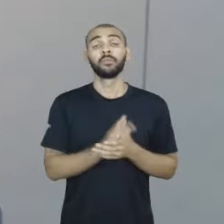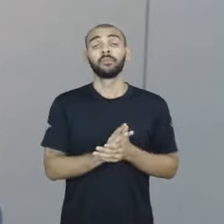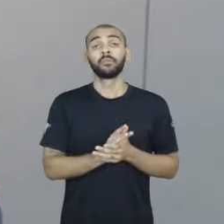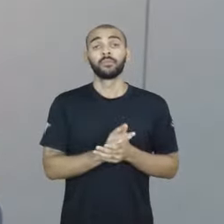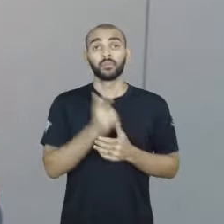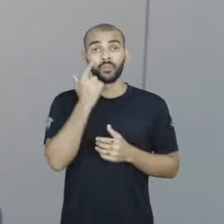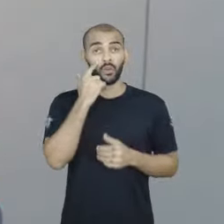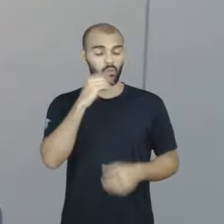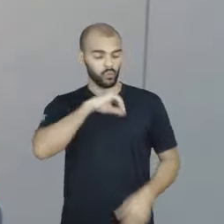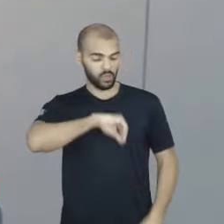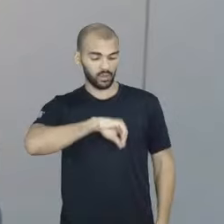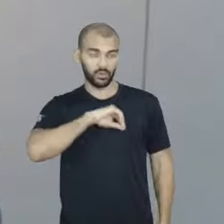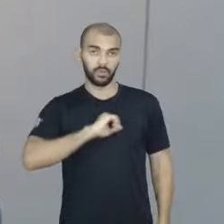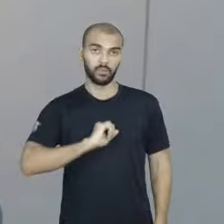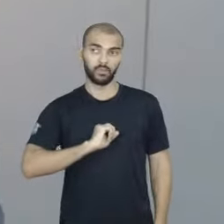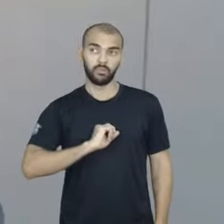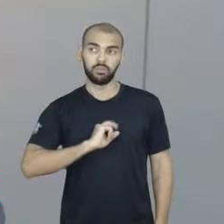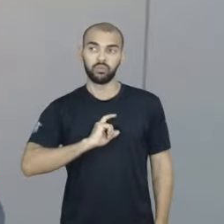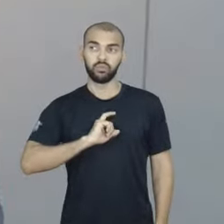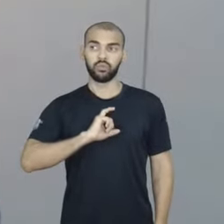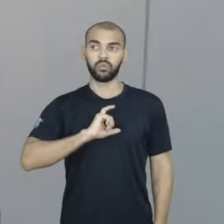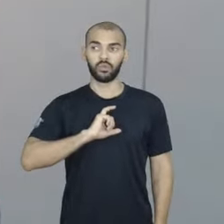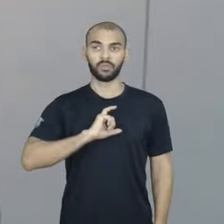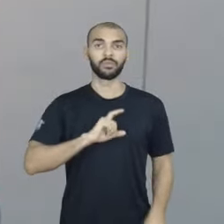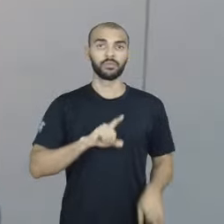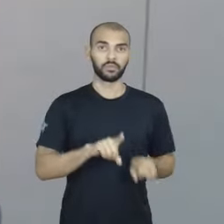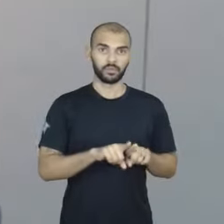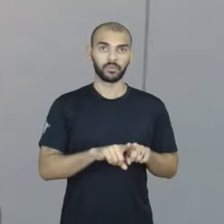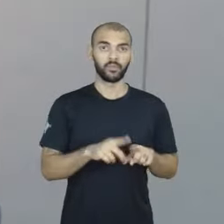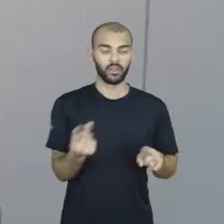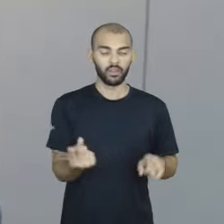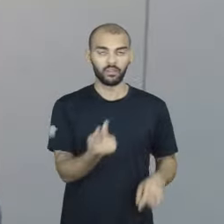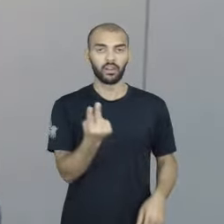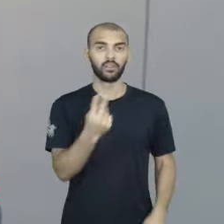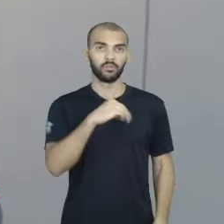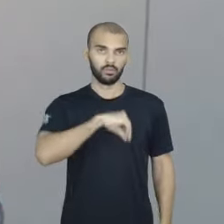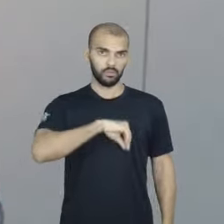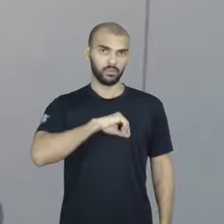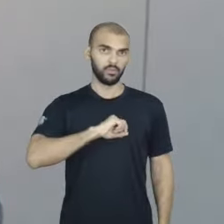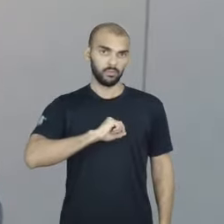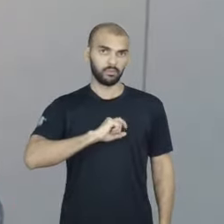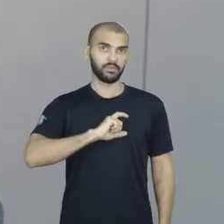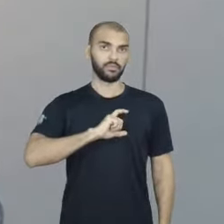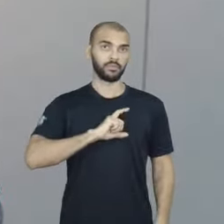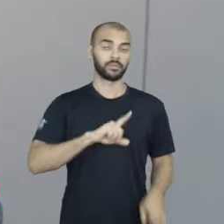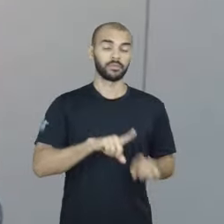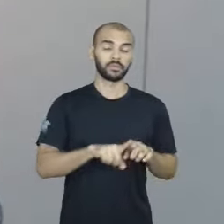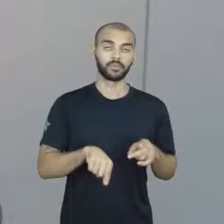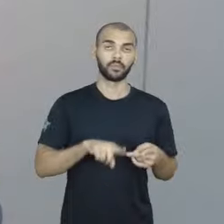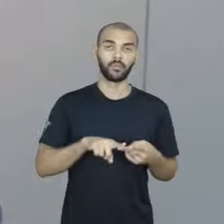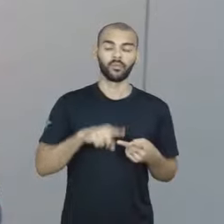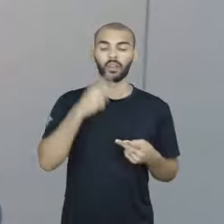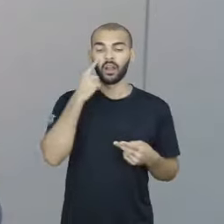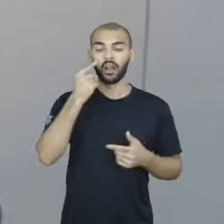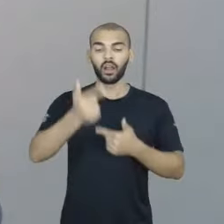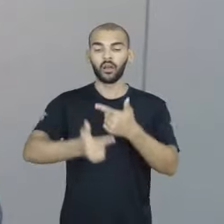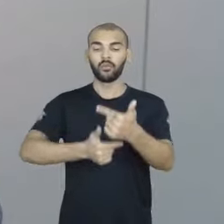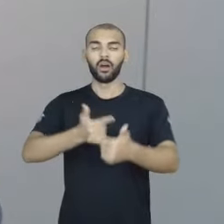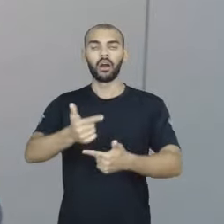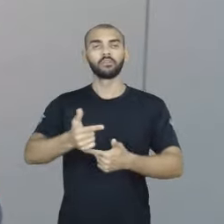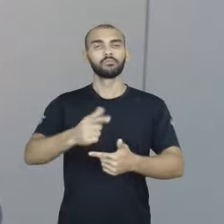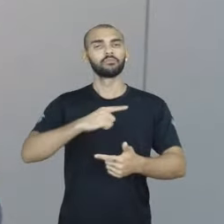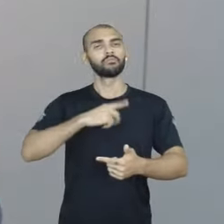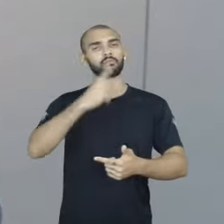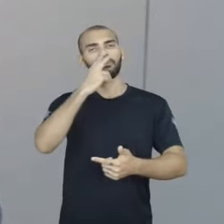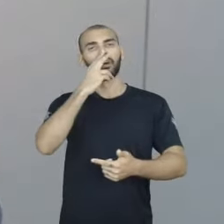mínimo, que nós reativamos a política de valorização do salário mínimo, pelo dinamismo do mercado de trabalho, né,